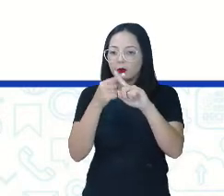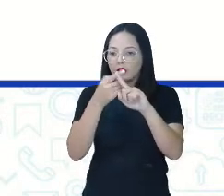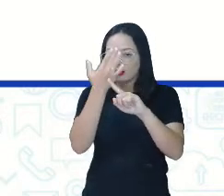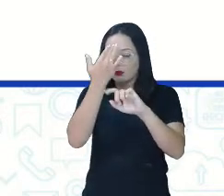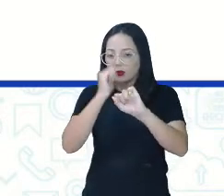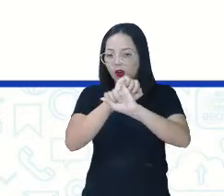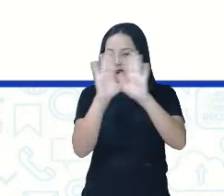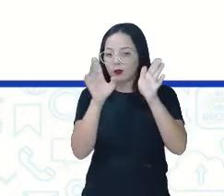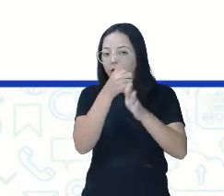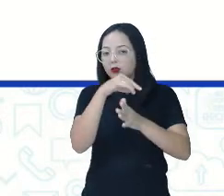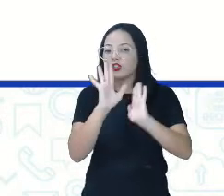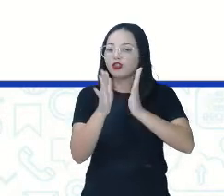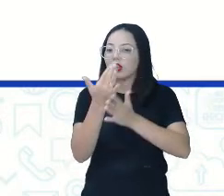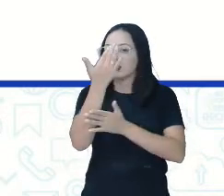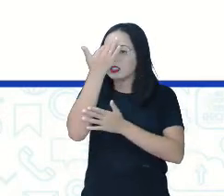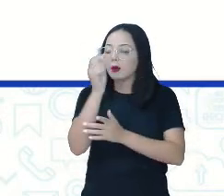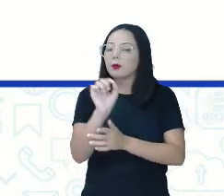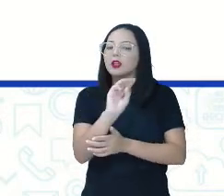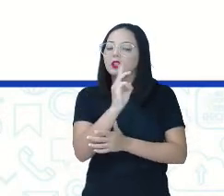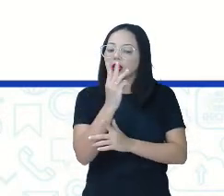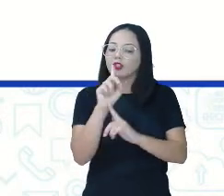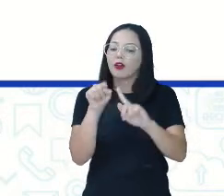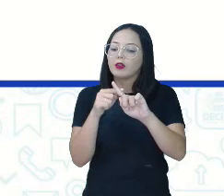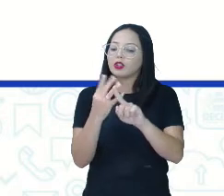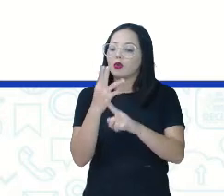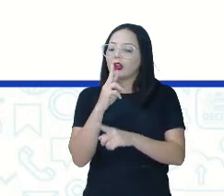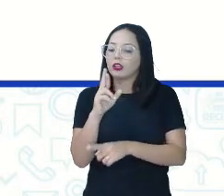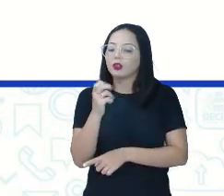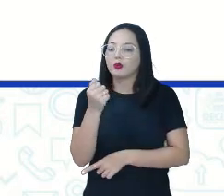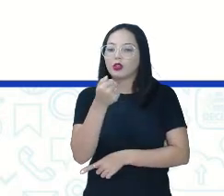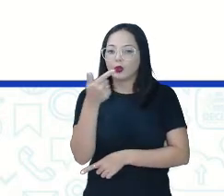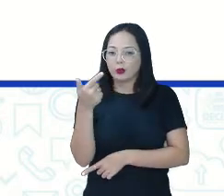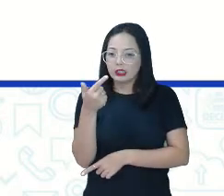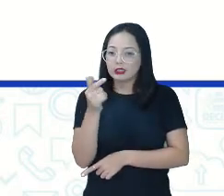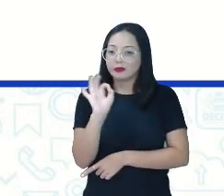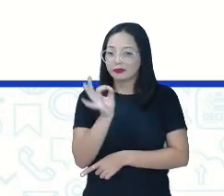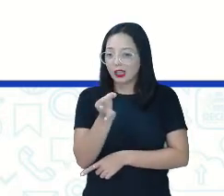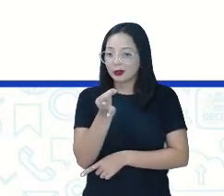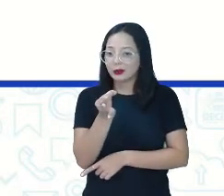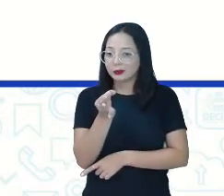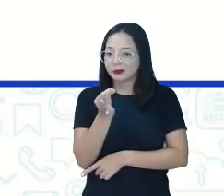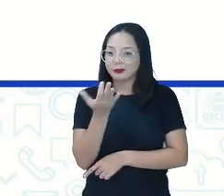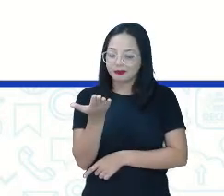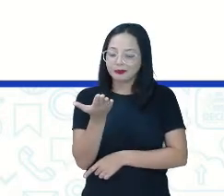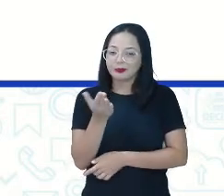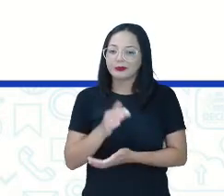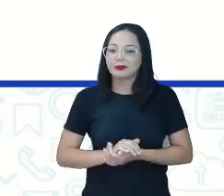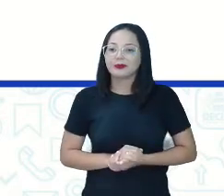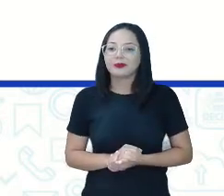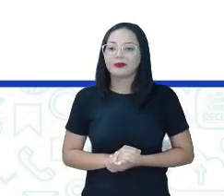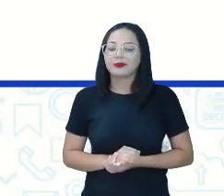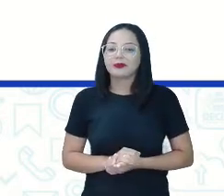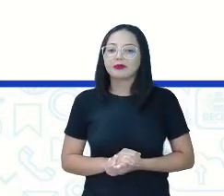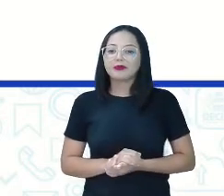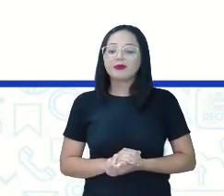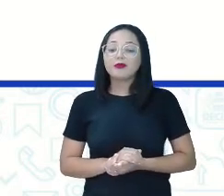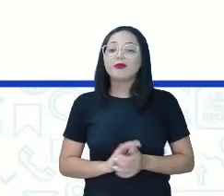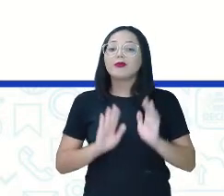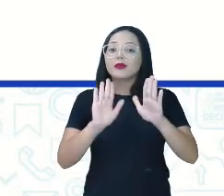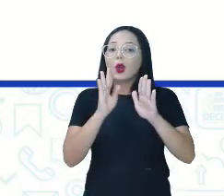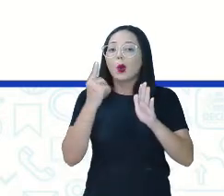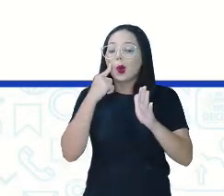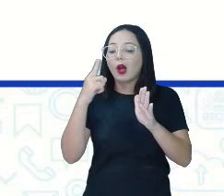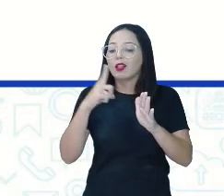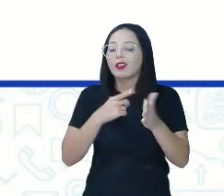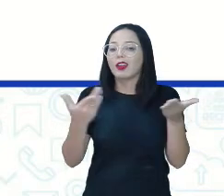claro para você, você sabe que 3 vezes 4 é igual a 12, certo? Então, quando a gente tem